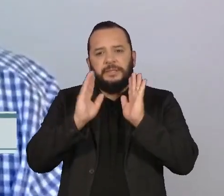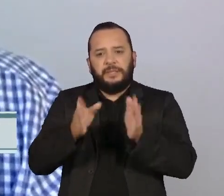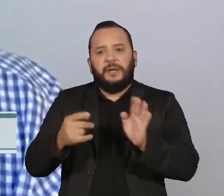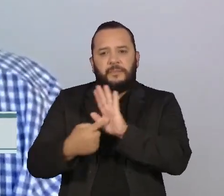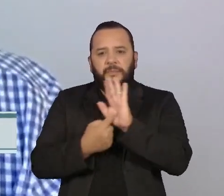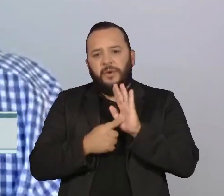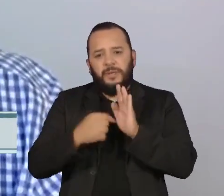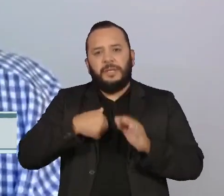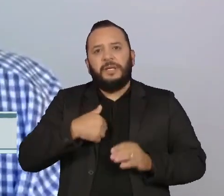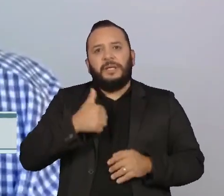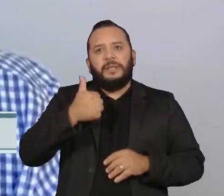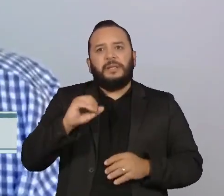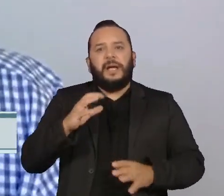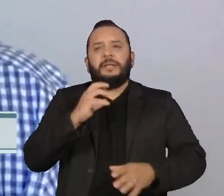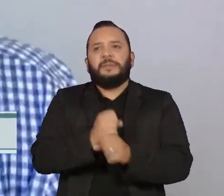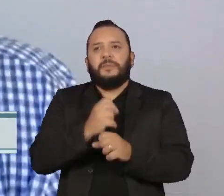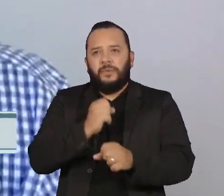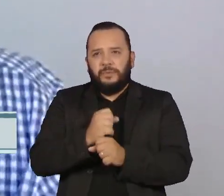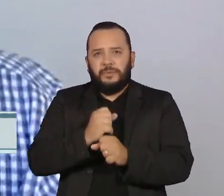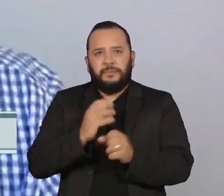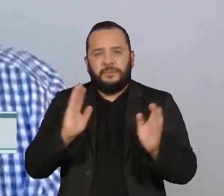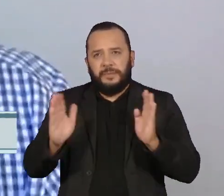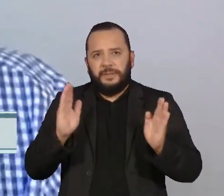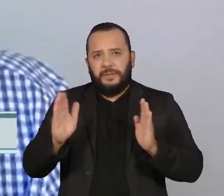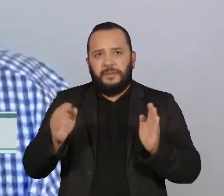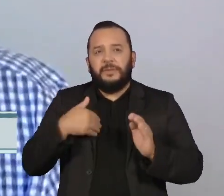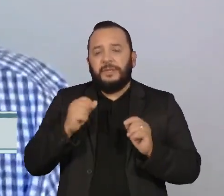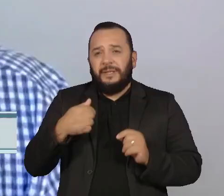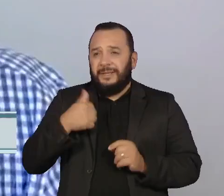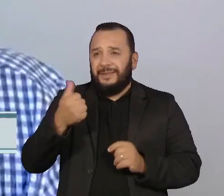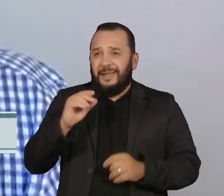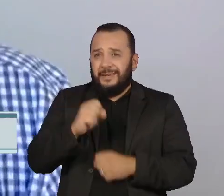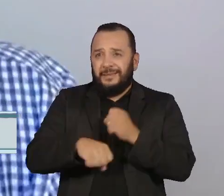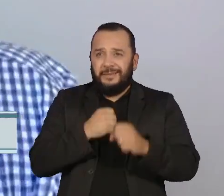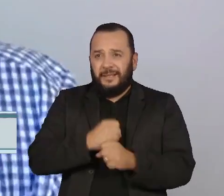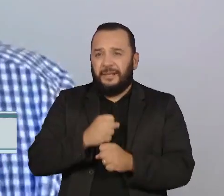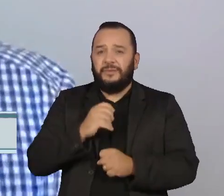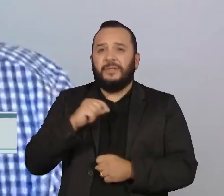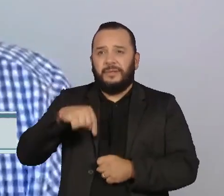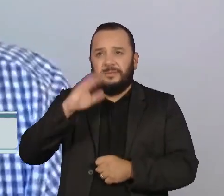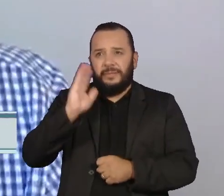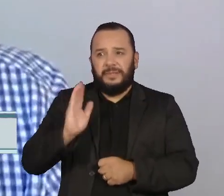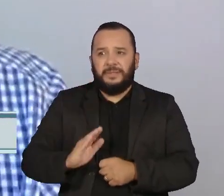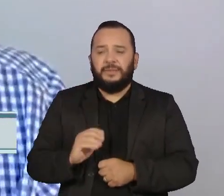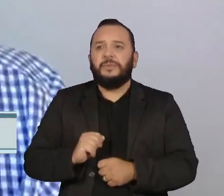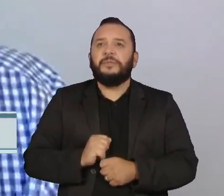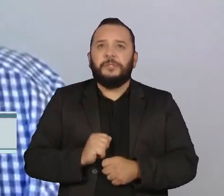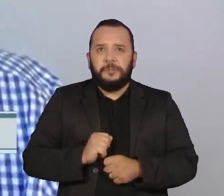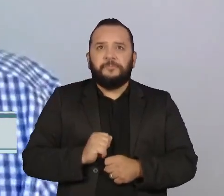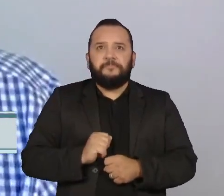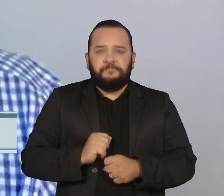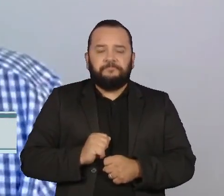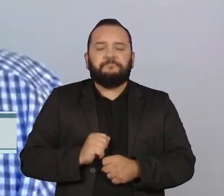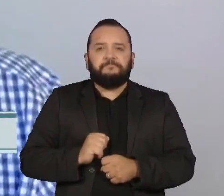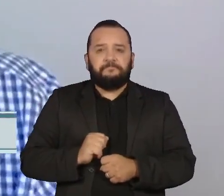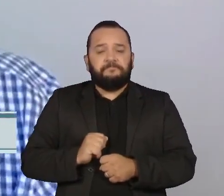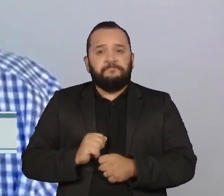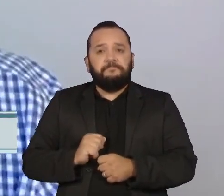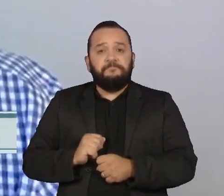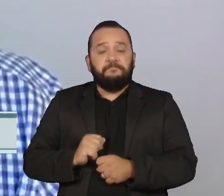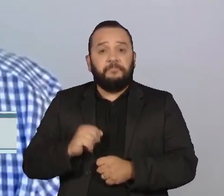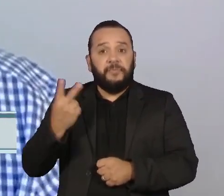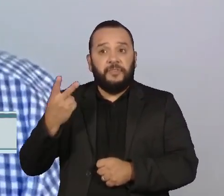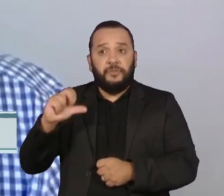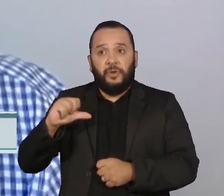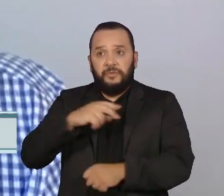10 pontos percentuais em 2 anos no índice de cyberbullying no Brasil. Então, isso significa que, dentre 29